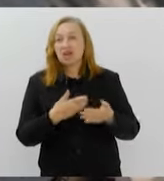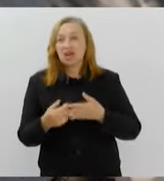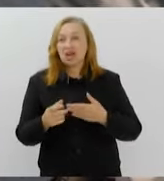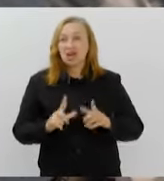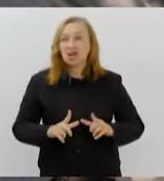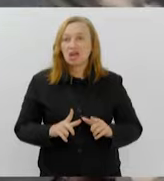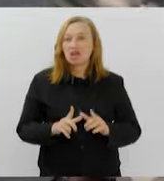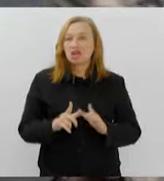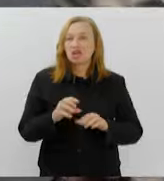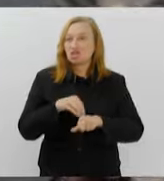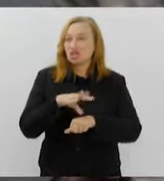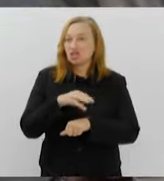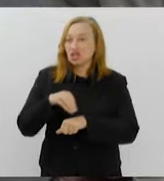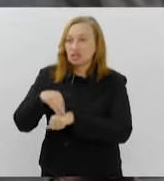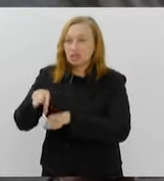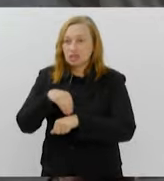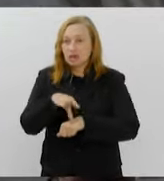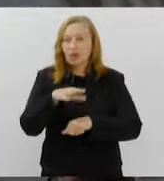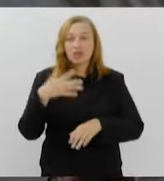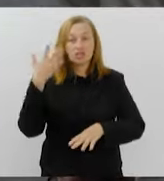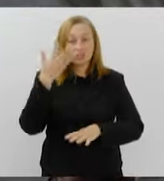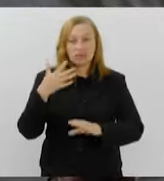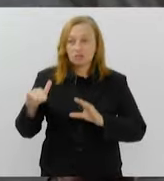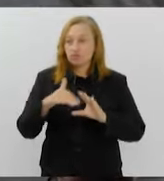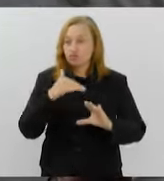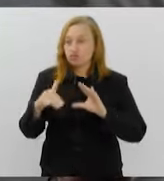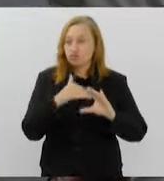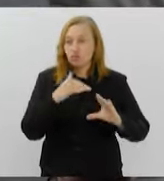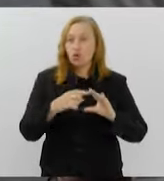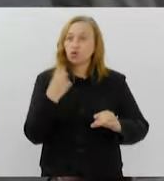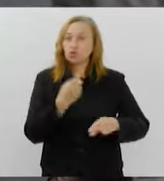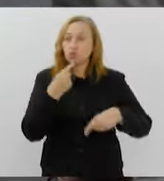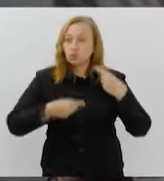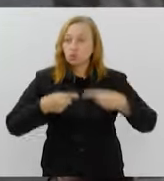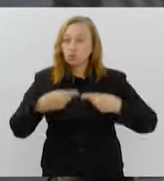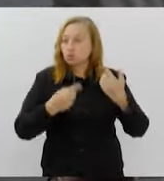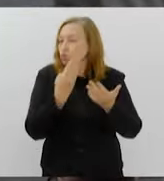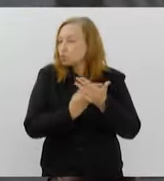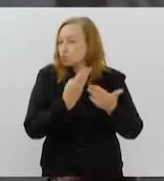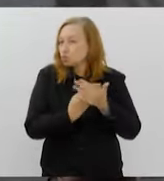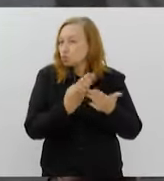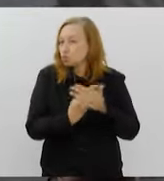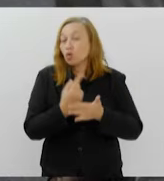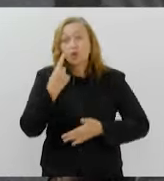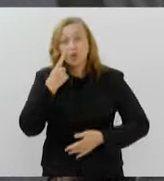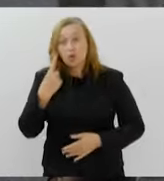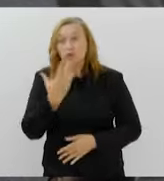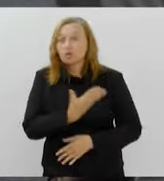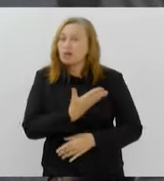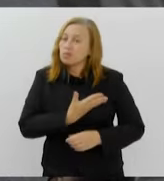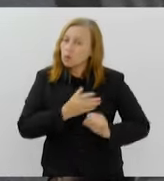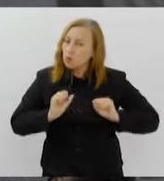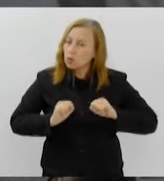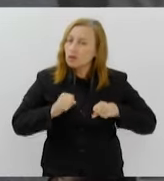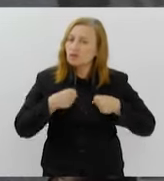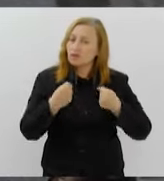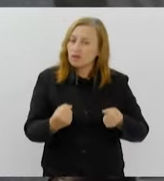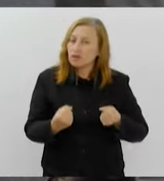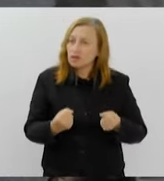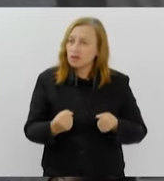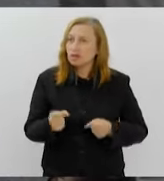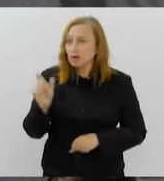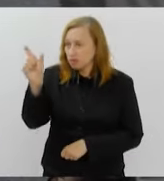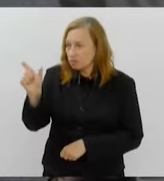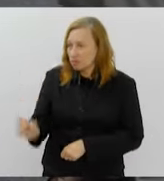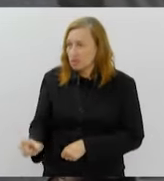tipo de indicação porque as mensagens chegas Nós debatemos estudamos vi os colegas defenderem de uma certa